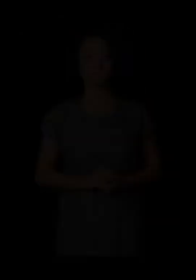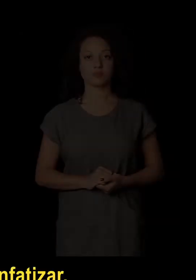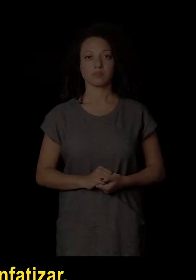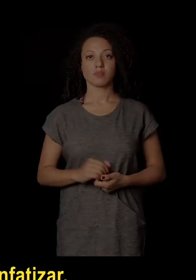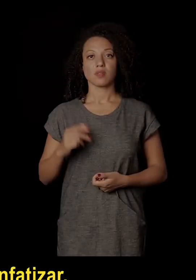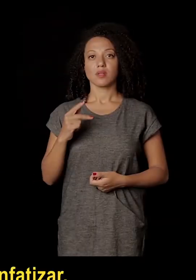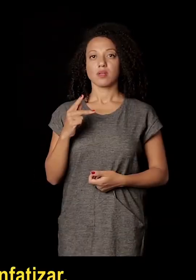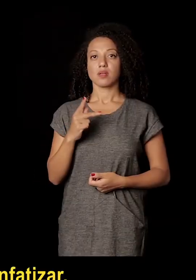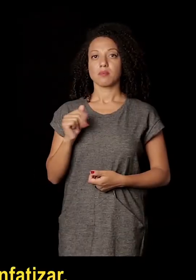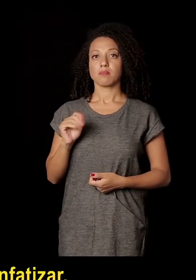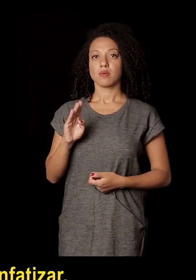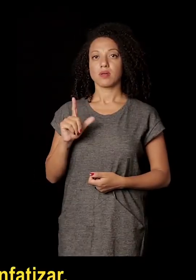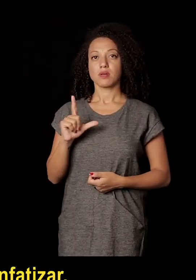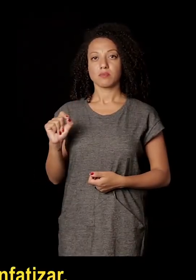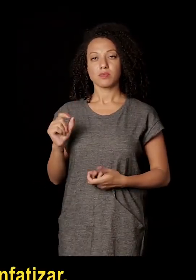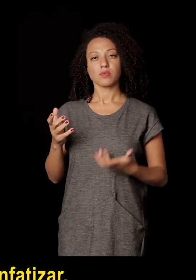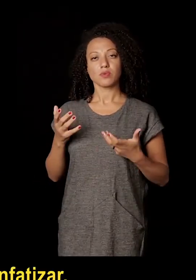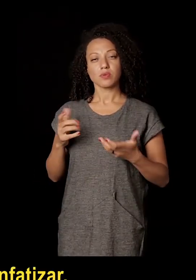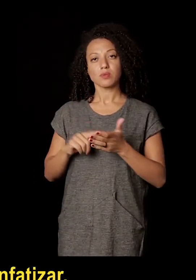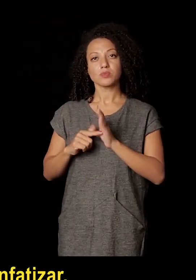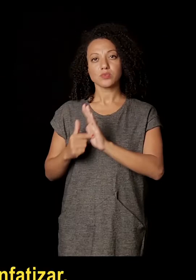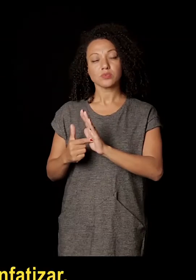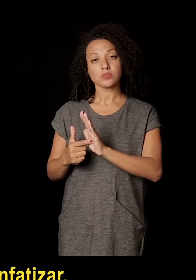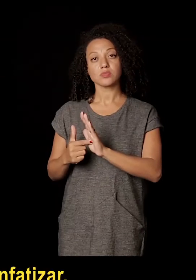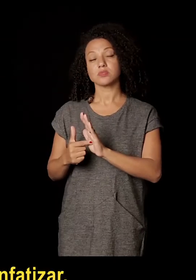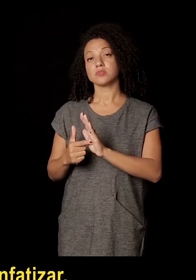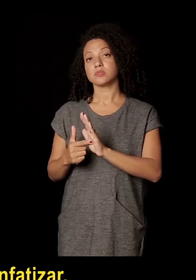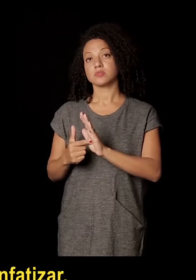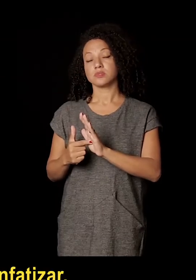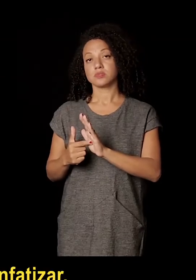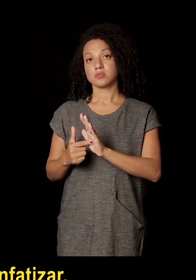Pablo, eu só queria pontuar e enfatizar